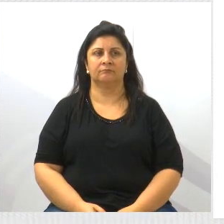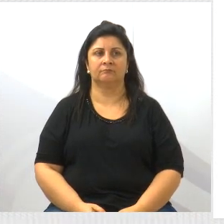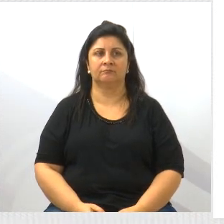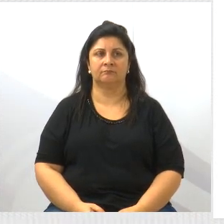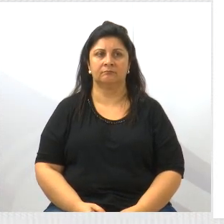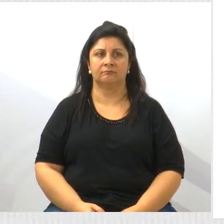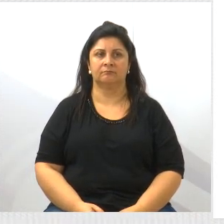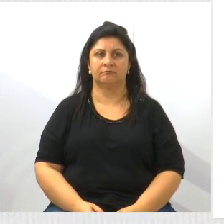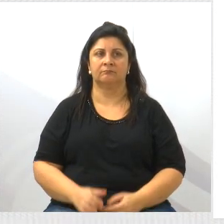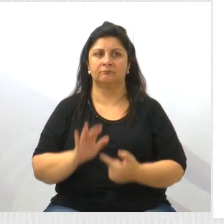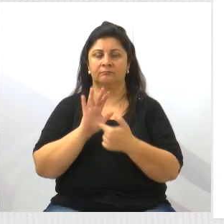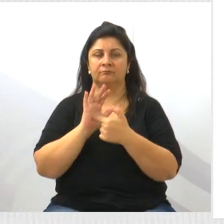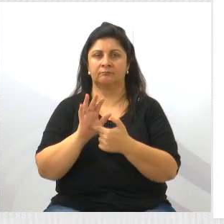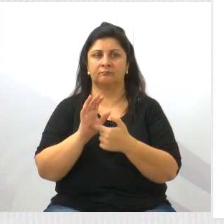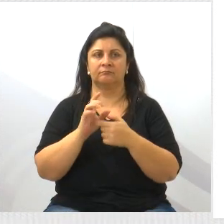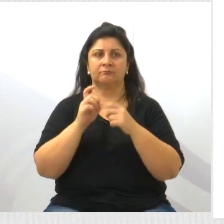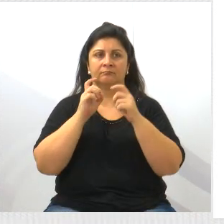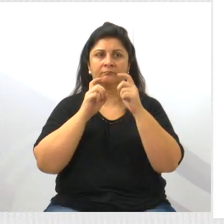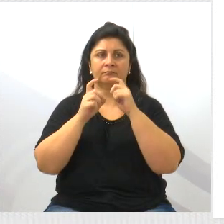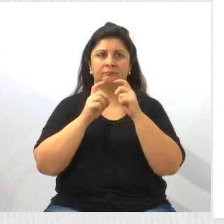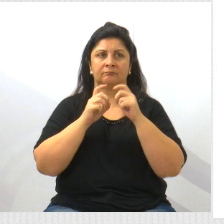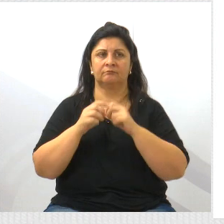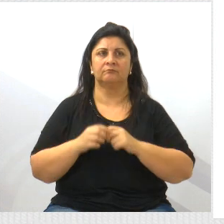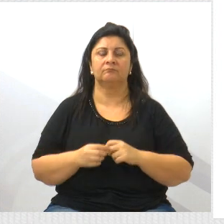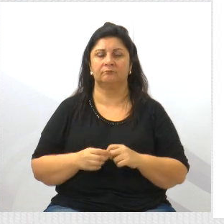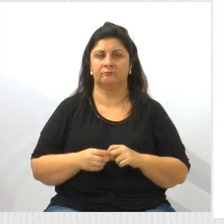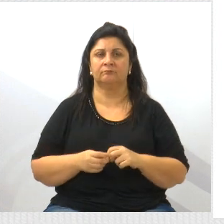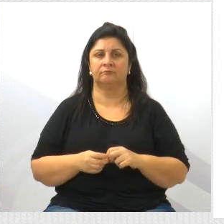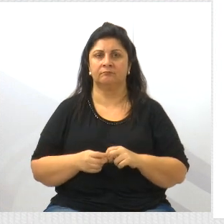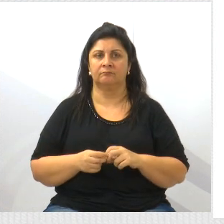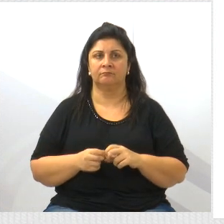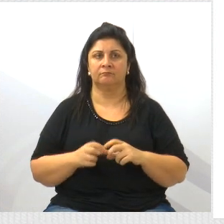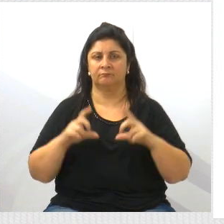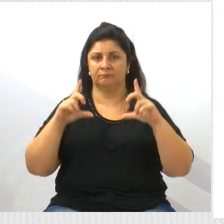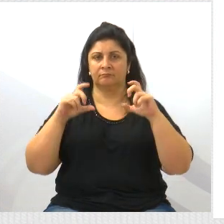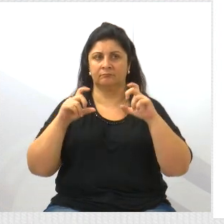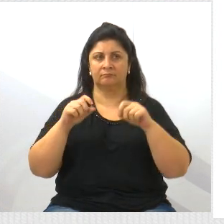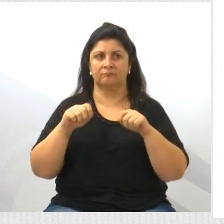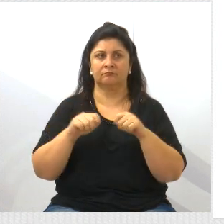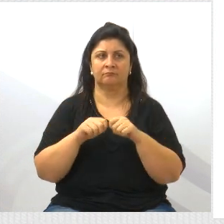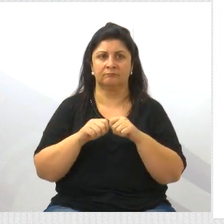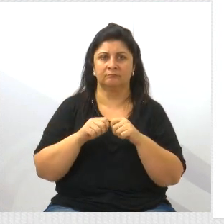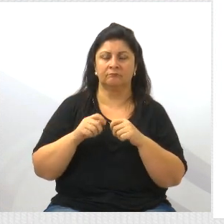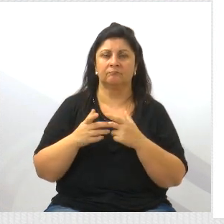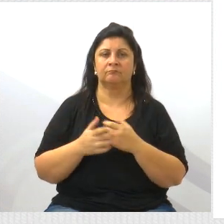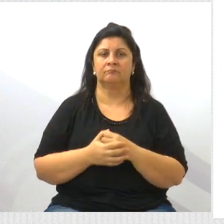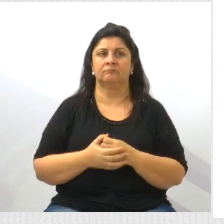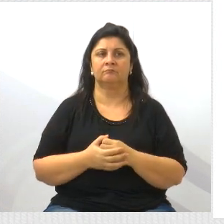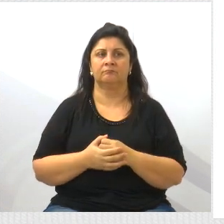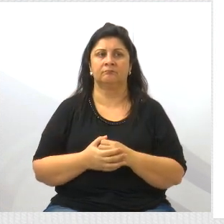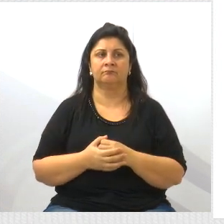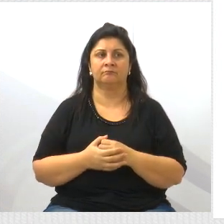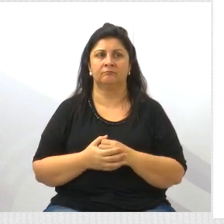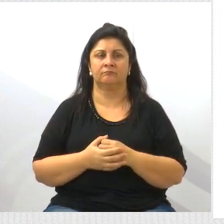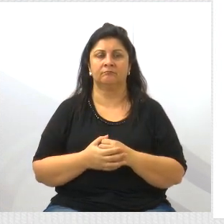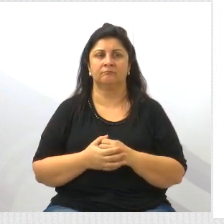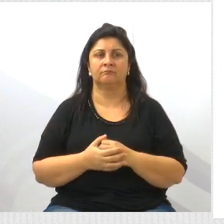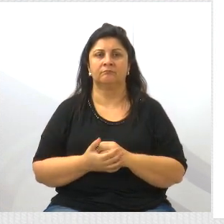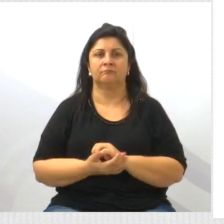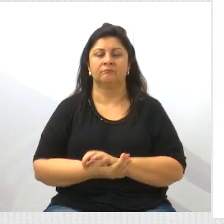Aqui, gente, a gente também colocou algumas fotos das reuniões que nós fomos fazendo nos bairros, tá? Aqui, Bela Vista